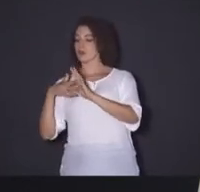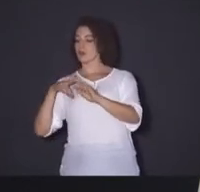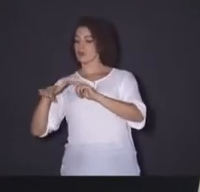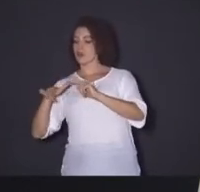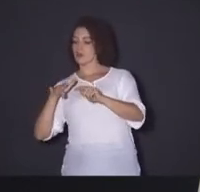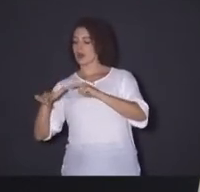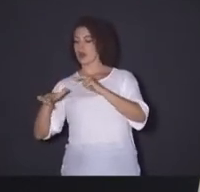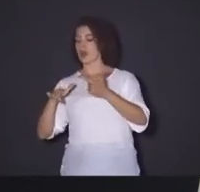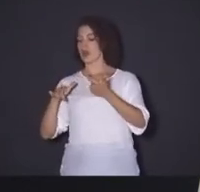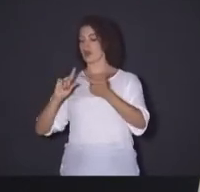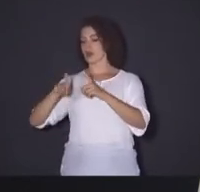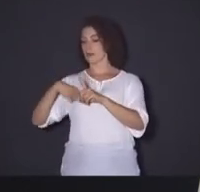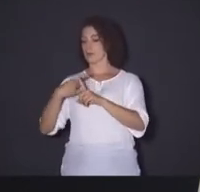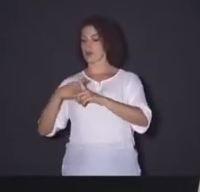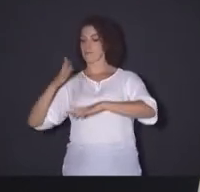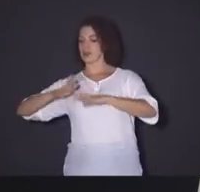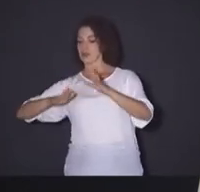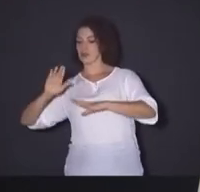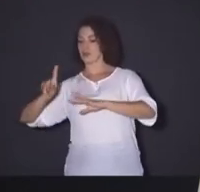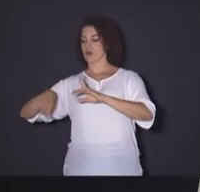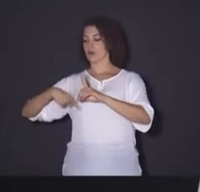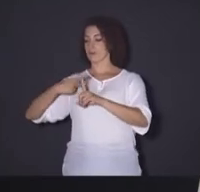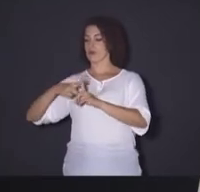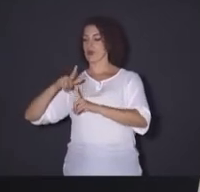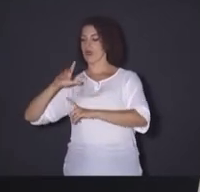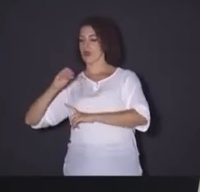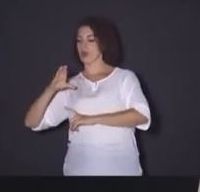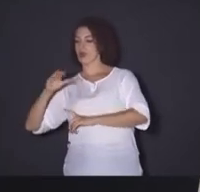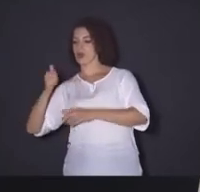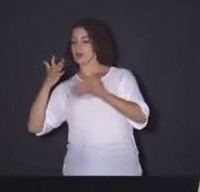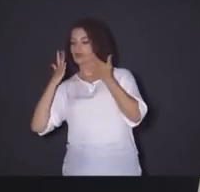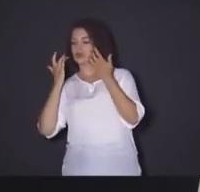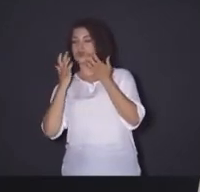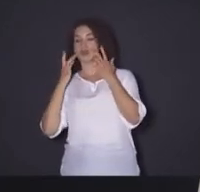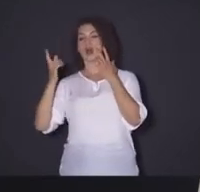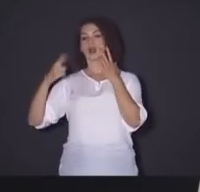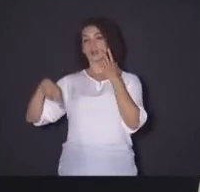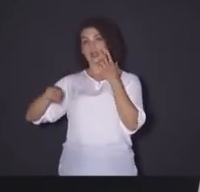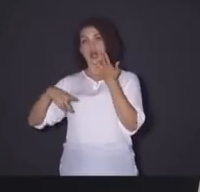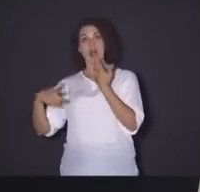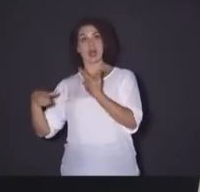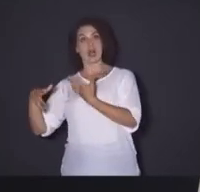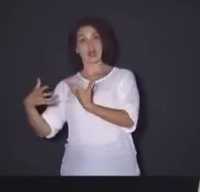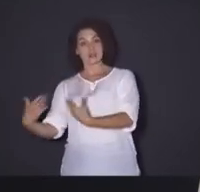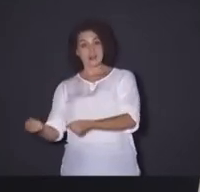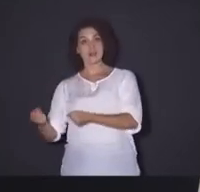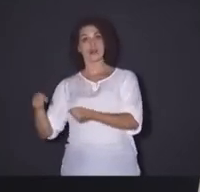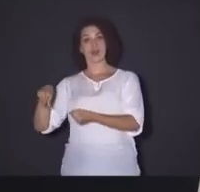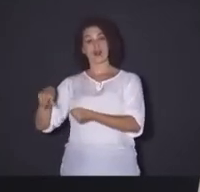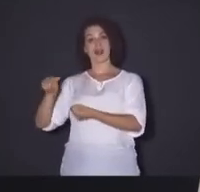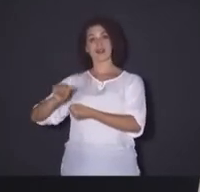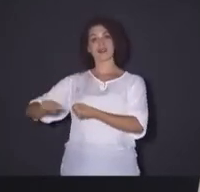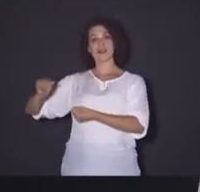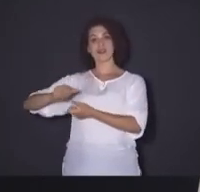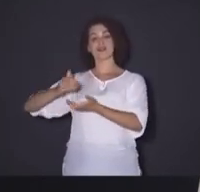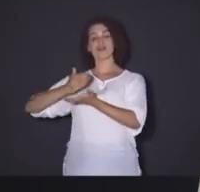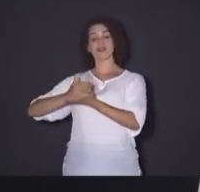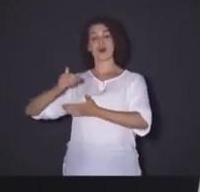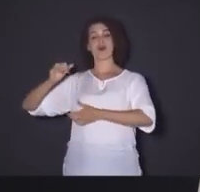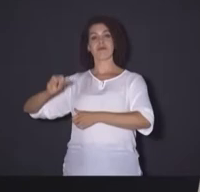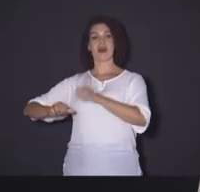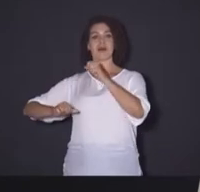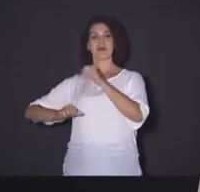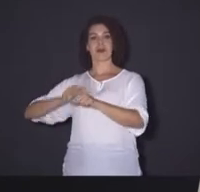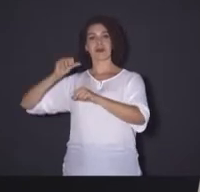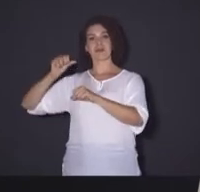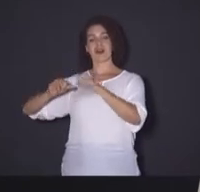dos Meninos do Batuque, que acontece na comunidade da Lagoa dos Patos, que é de lá, né? O lugar, a associação começou a modificar. E a